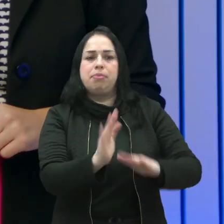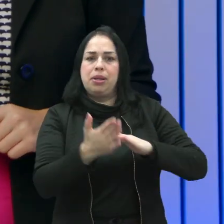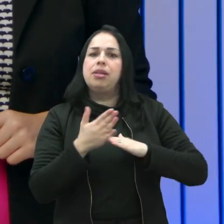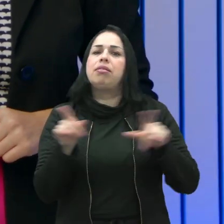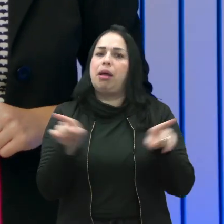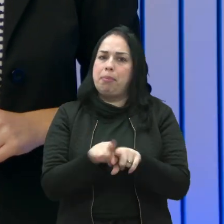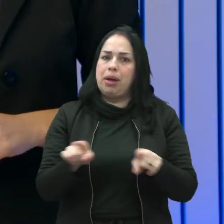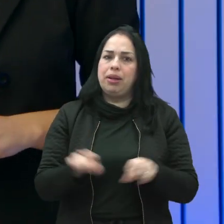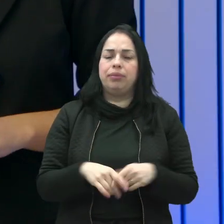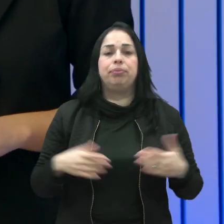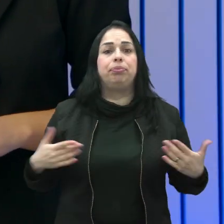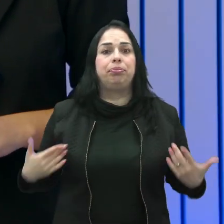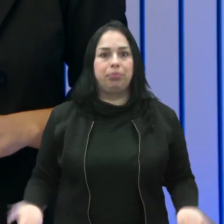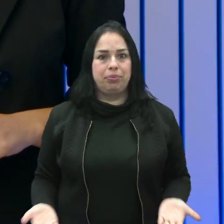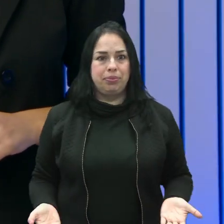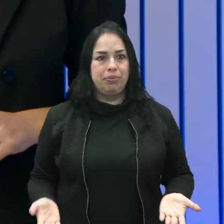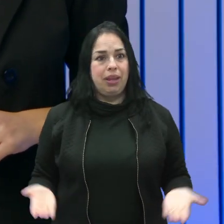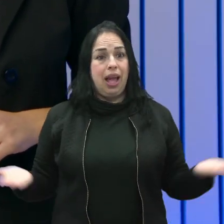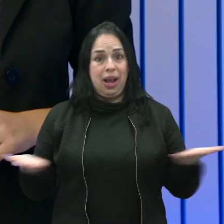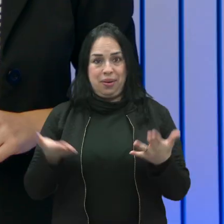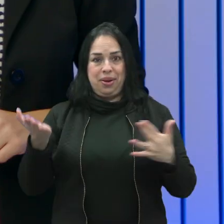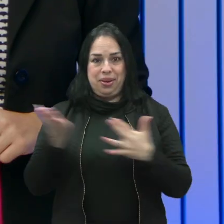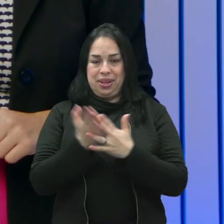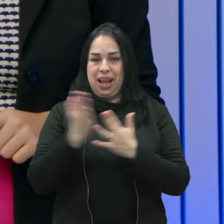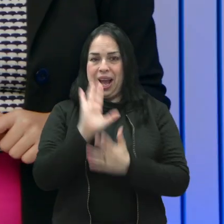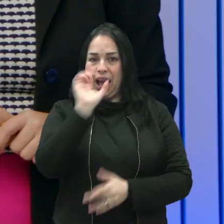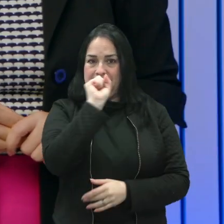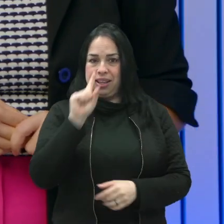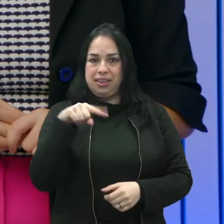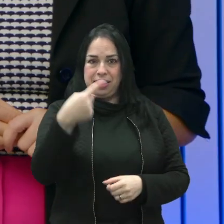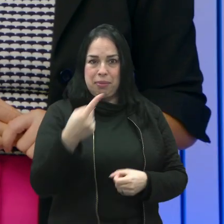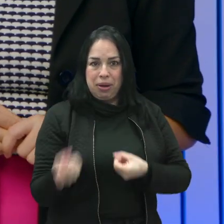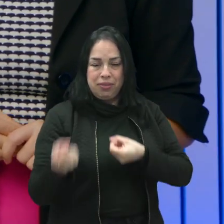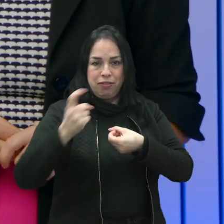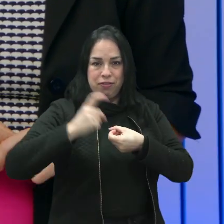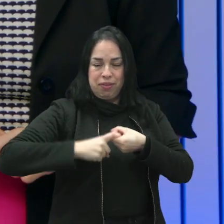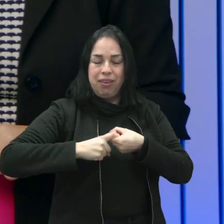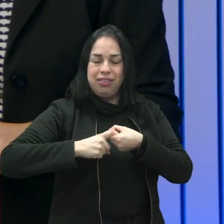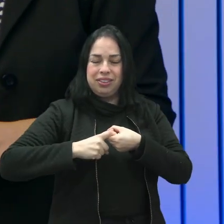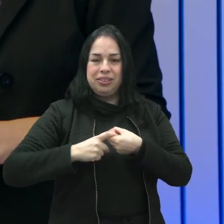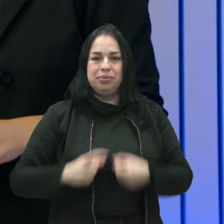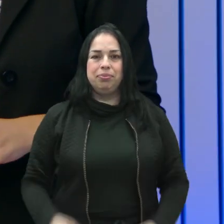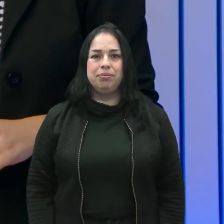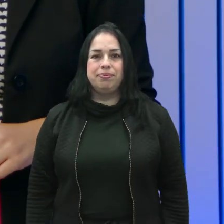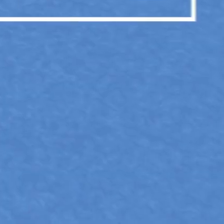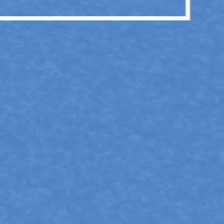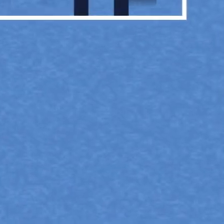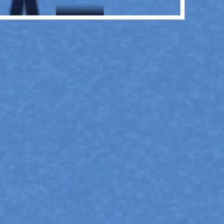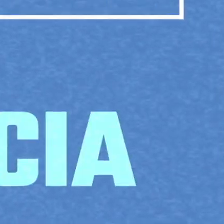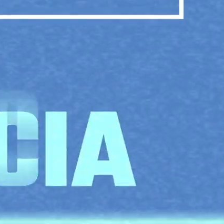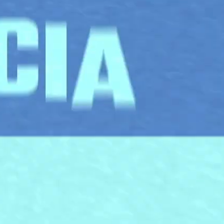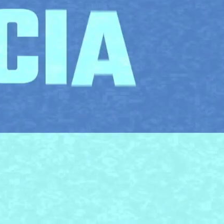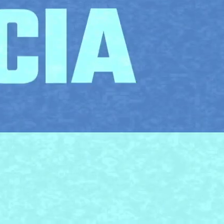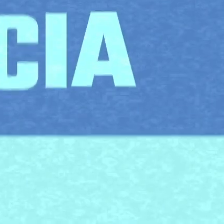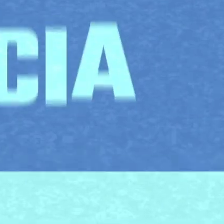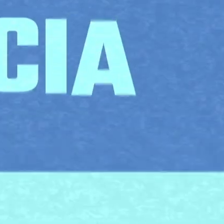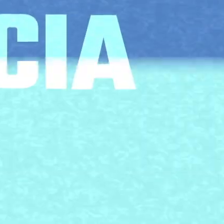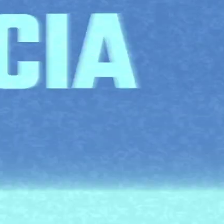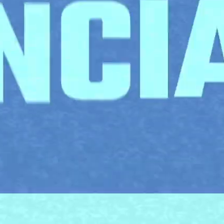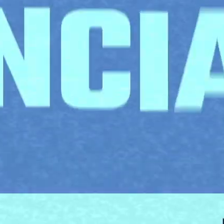no processo, sem né? dúvida. Bom, a gente faz um rápido intervalo, daqui a pouquinho o Sobre Política está de volta.